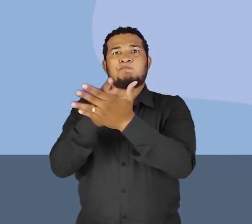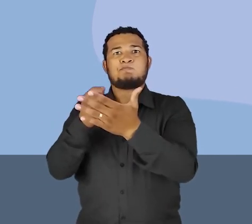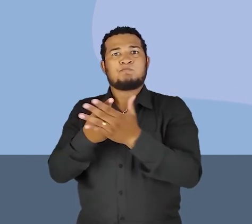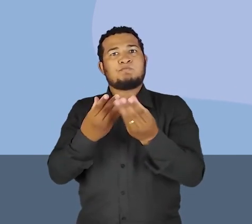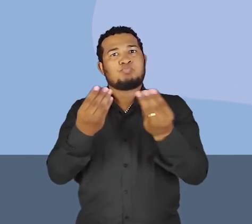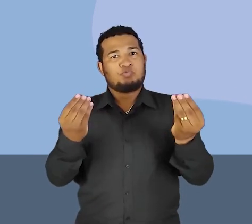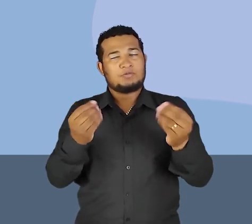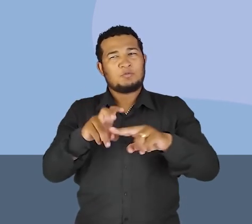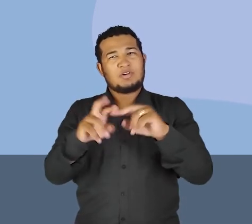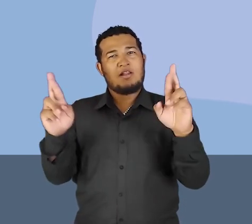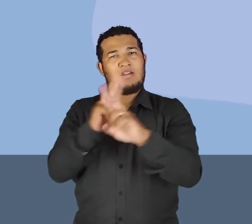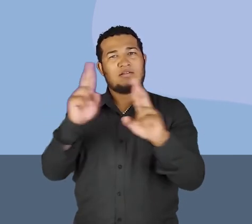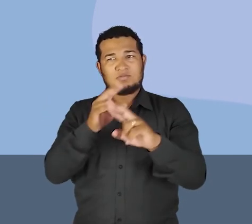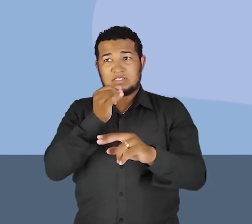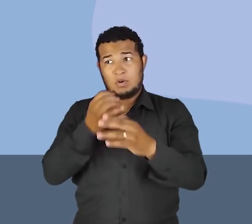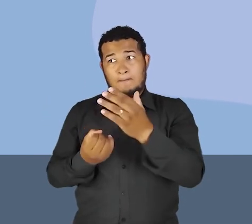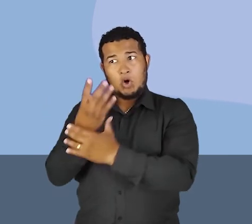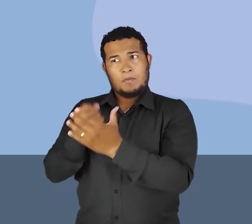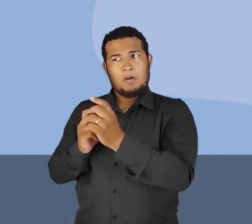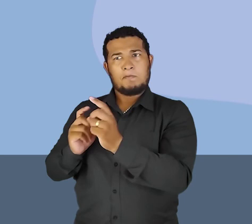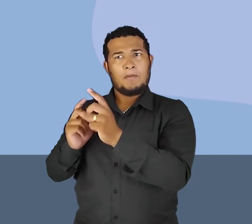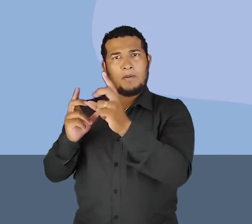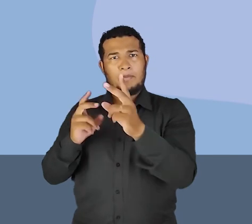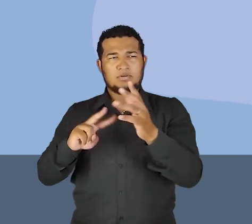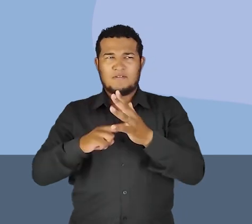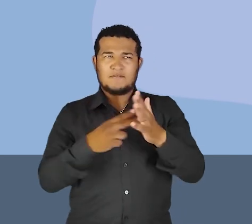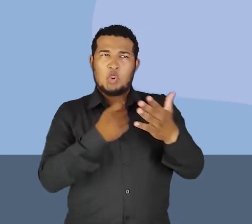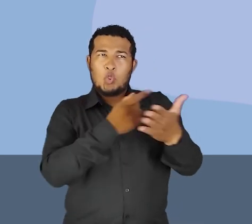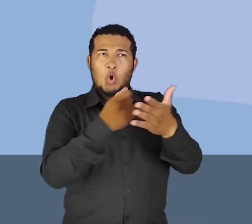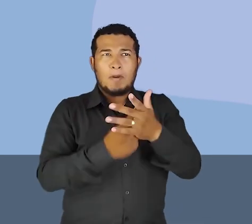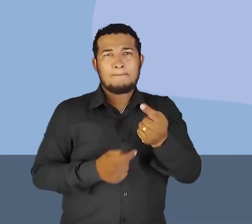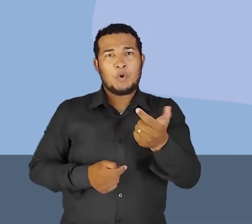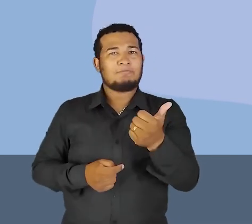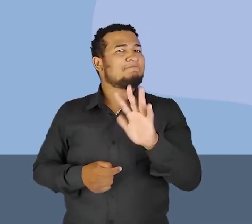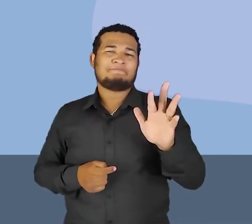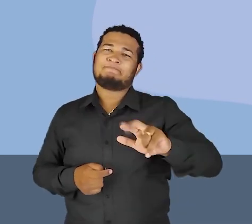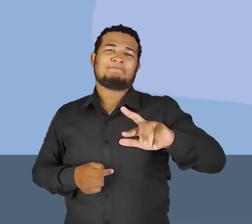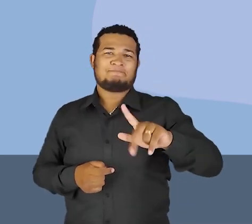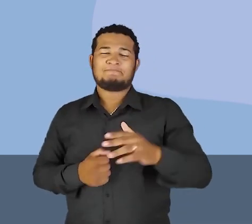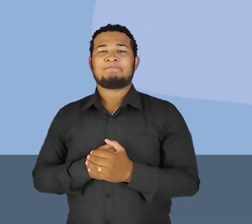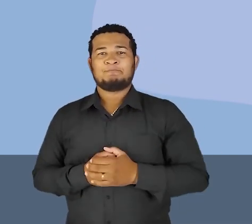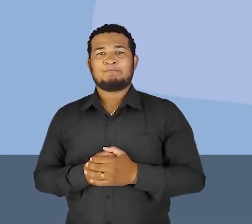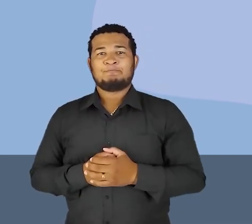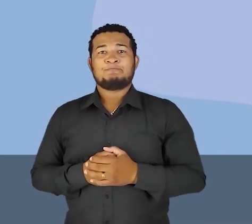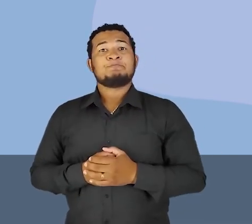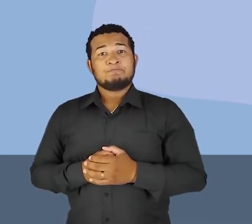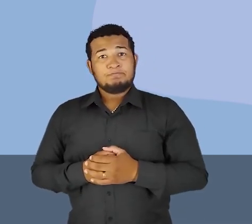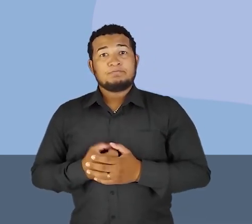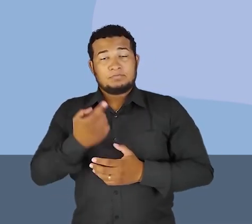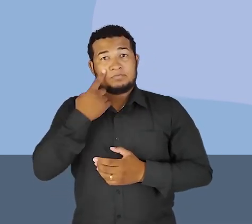uma relação. Não é porque você produz muito que você também não depende de produção de outros países. Né?